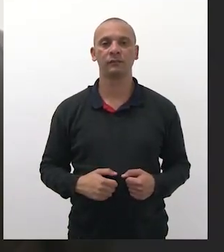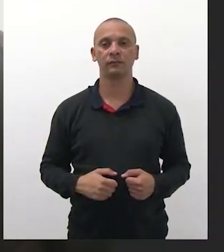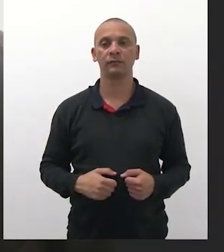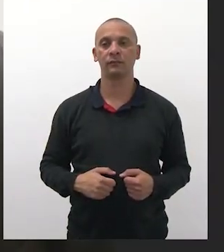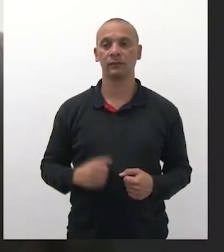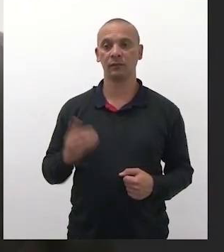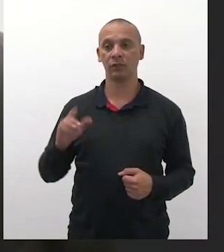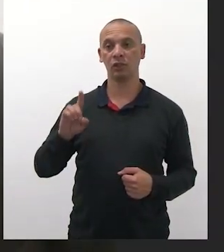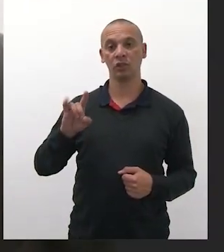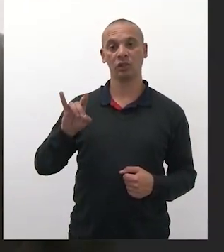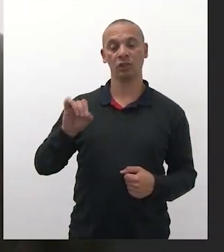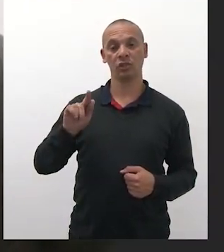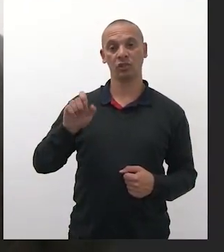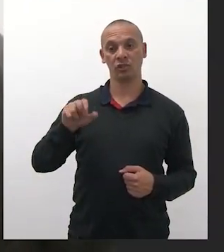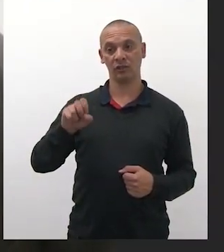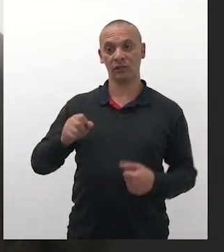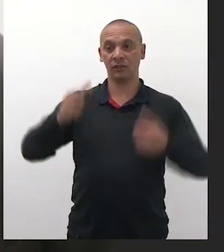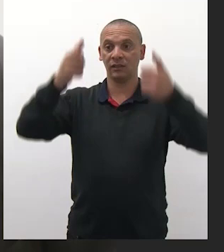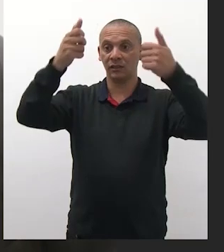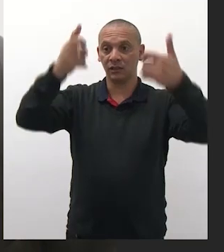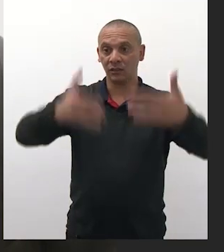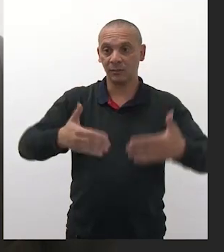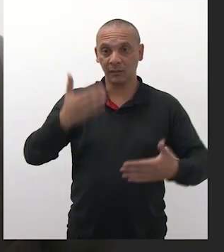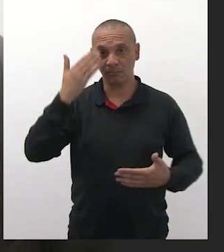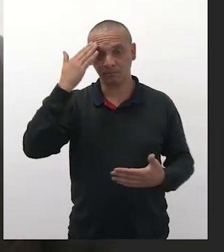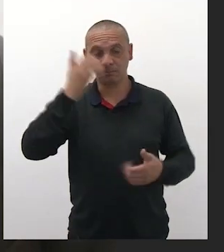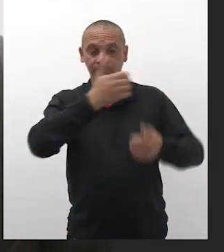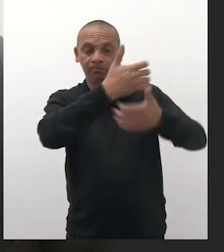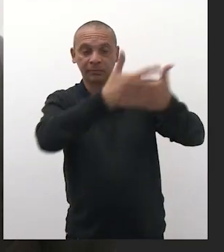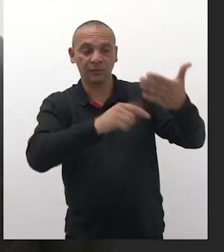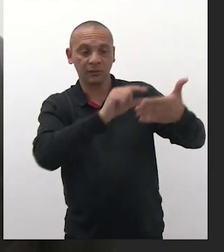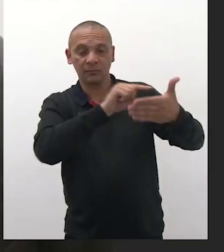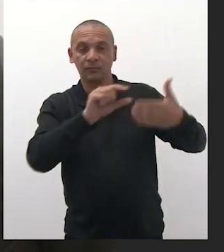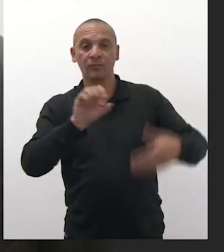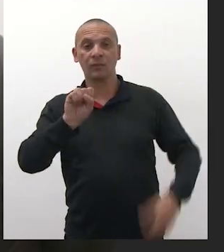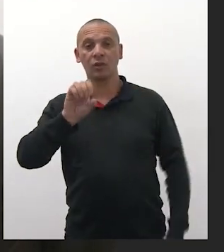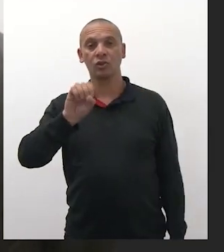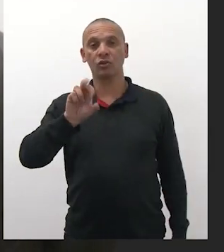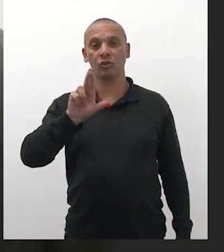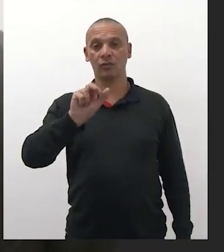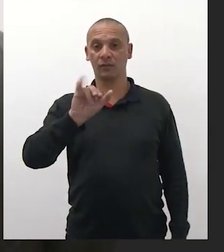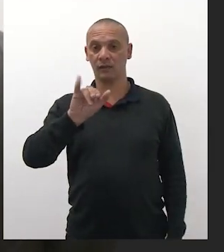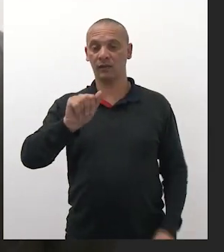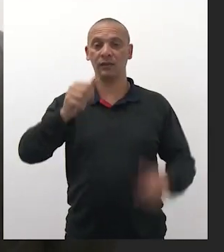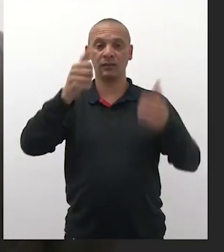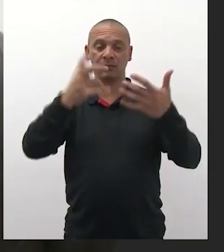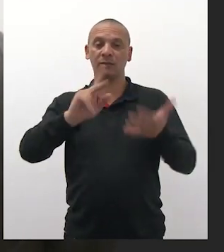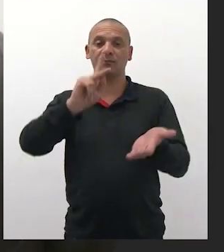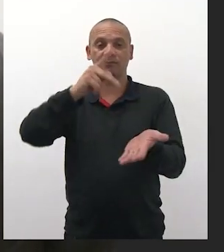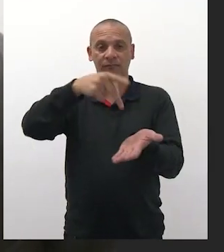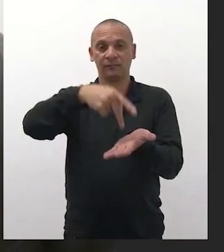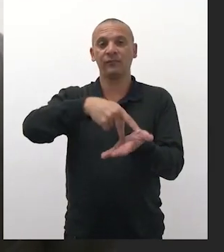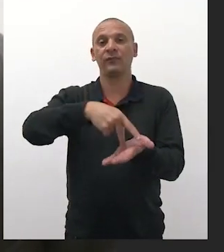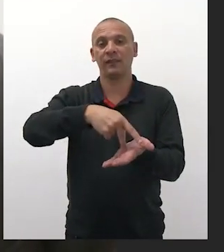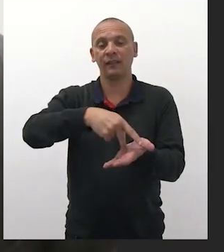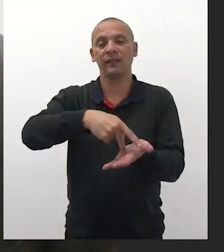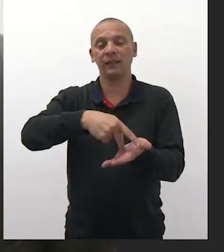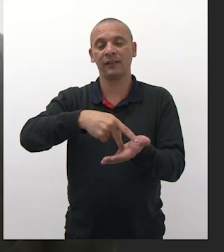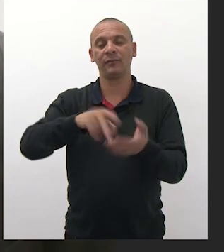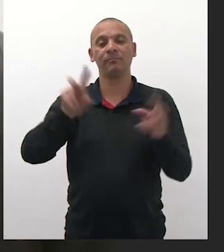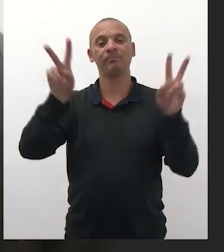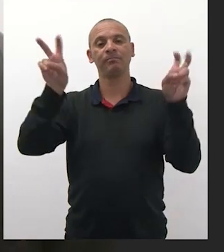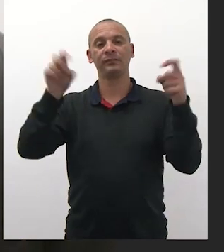Diógenes, Edivane, as duas últimas contribuições aqui no chat. Professora Soraya Deol. Realmente, verdadeira